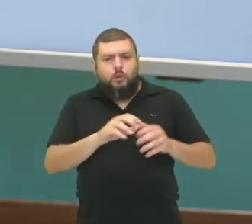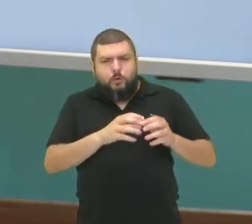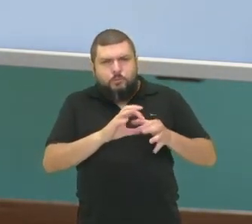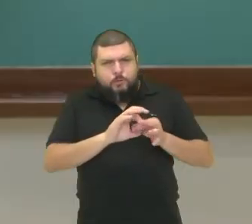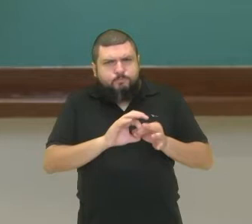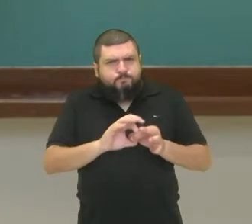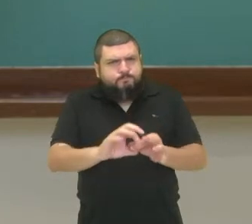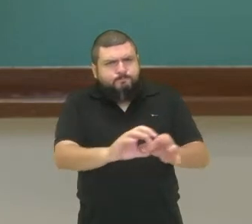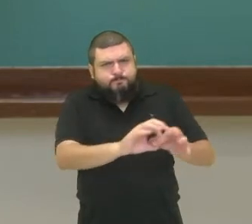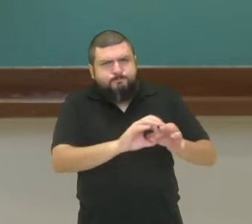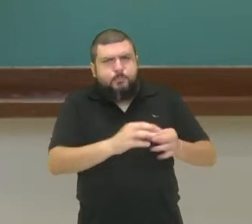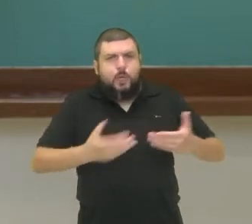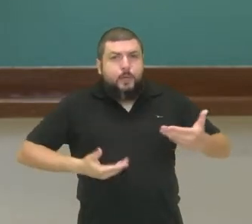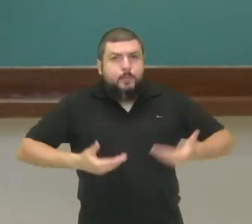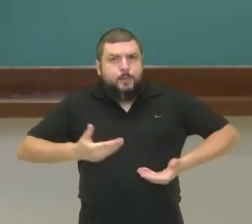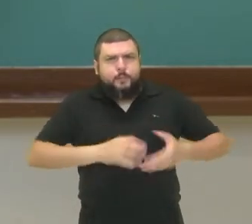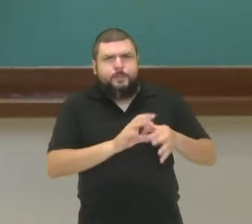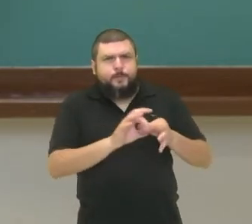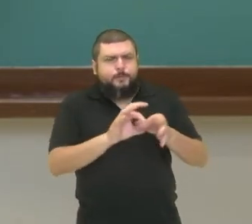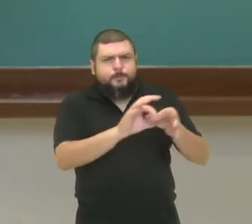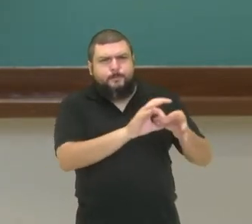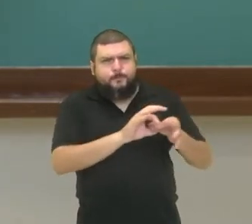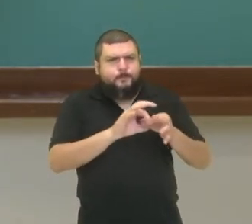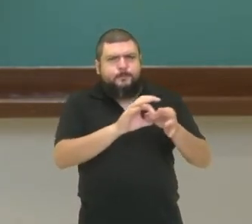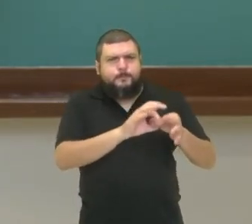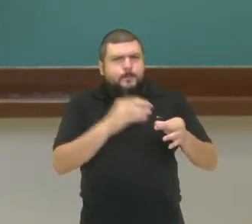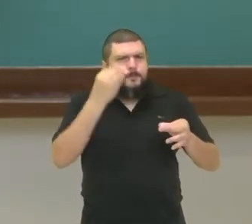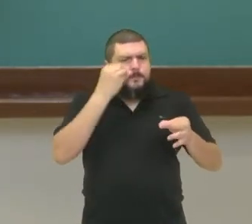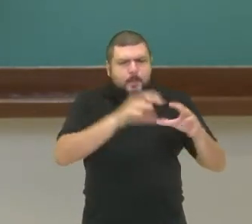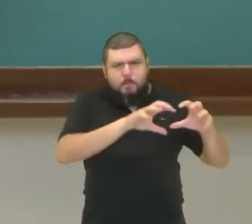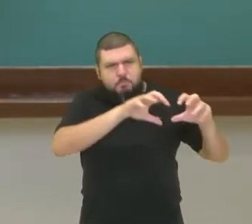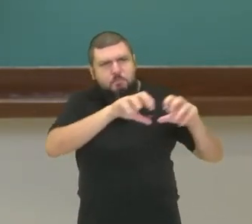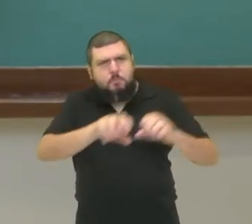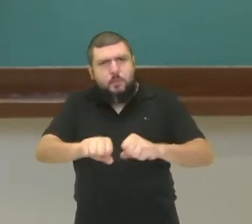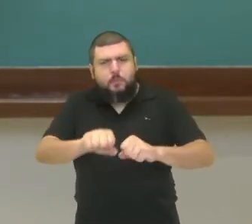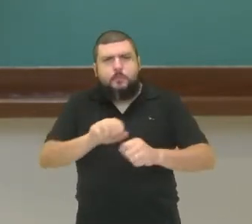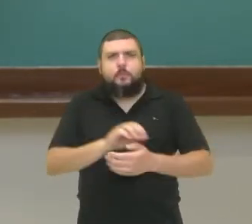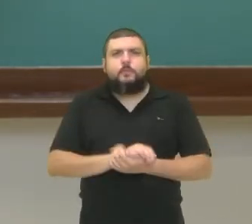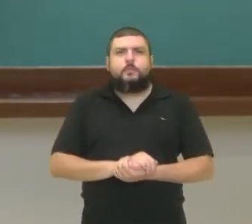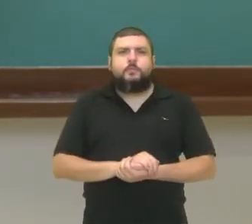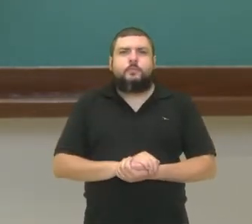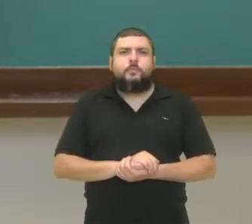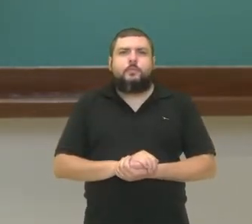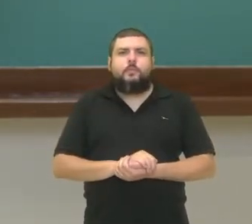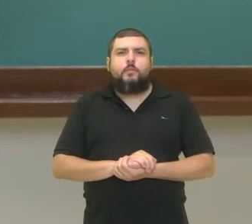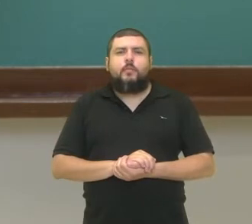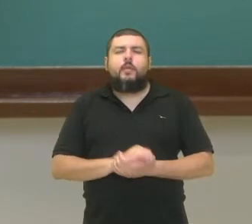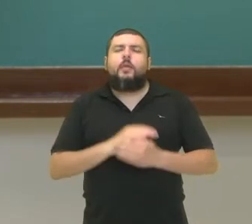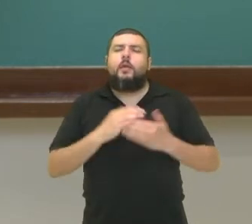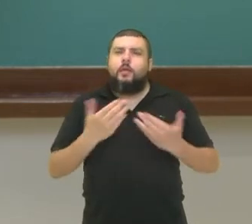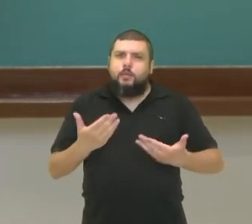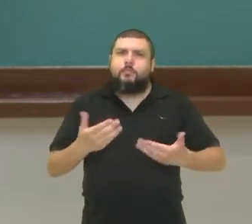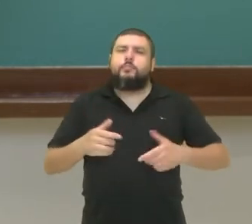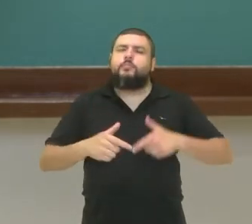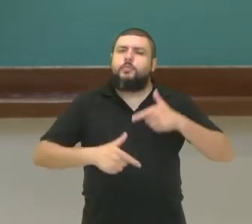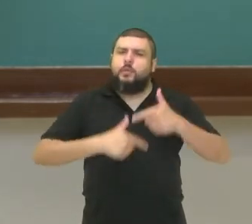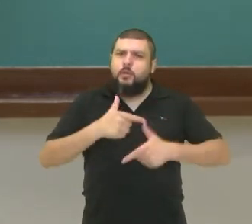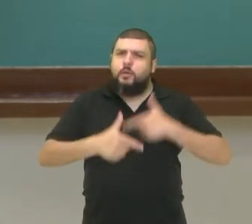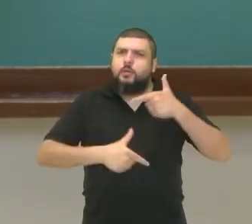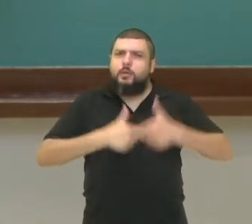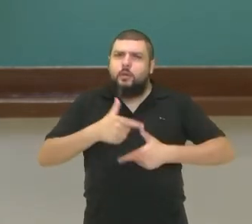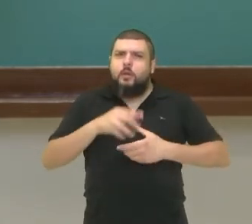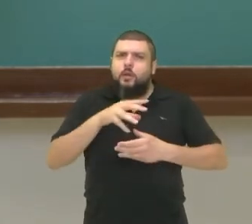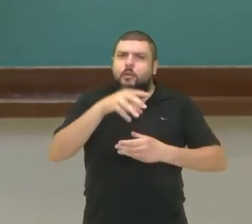produção. Então, com base nesse pensamento intelectual, a realidade do trabalho muito sofrida, né, você tem